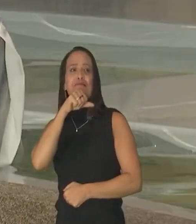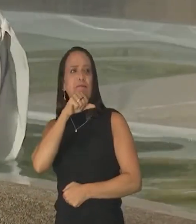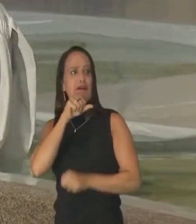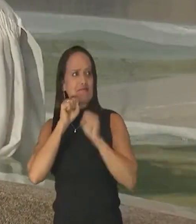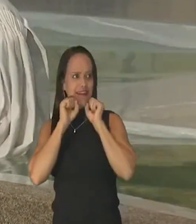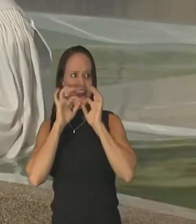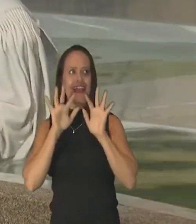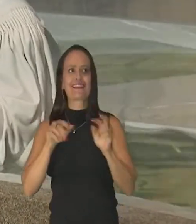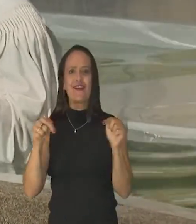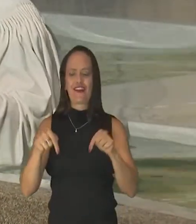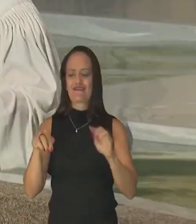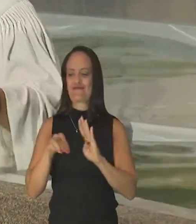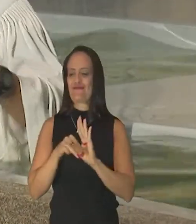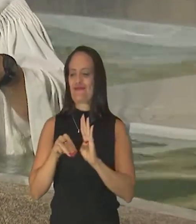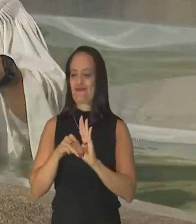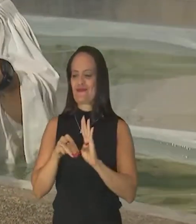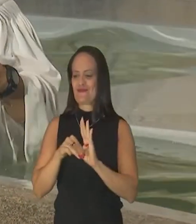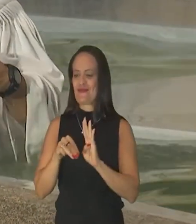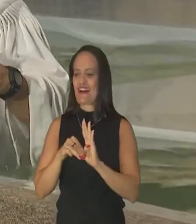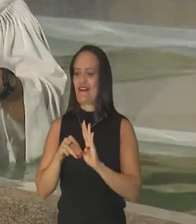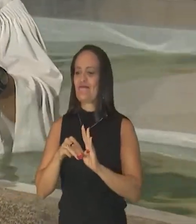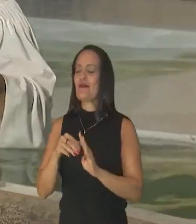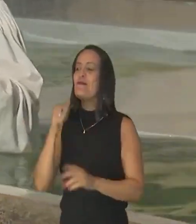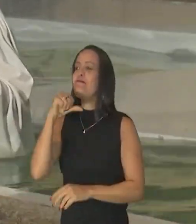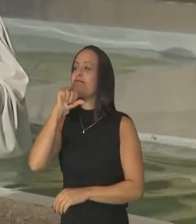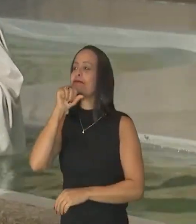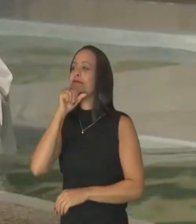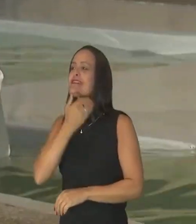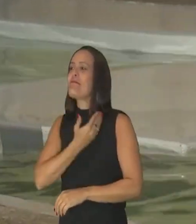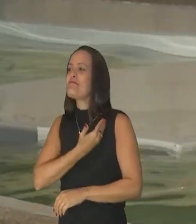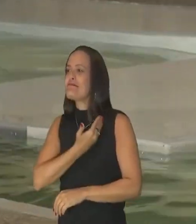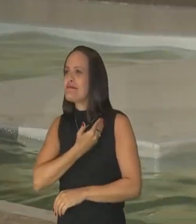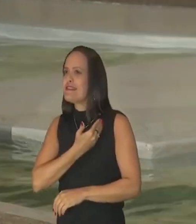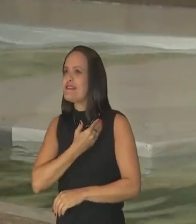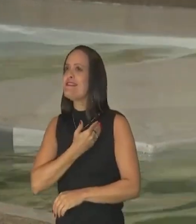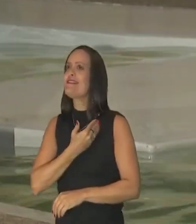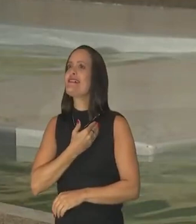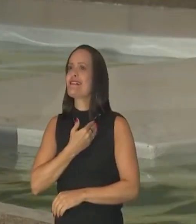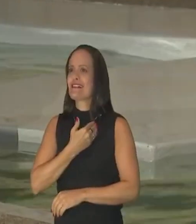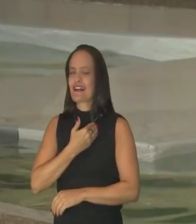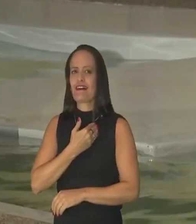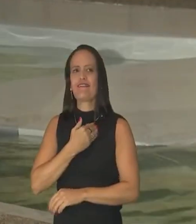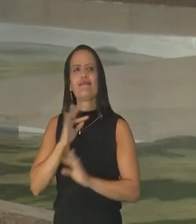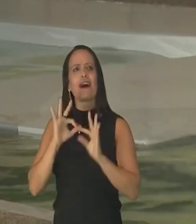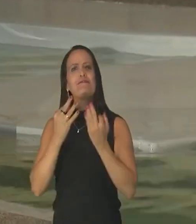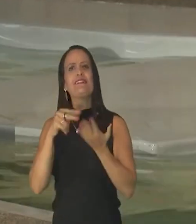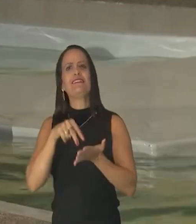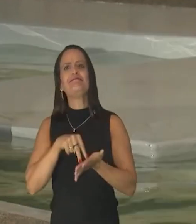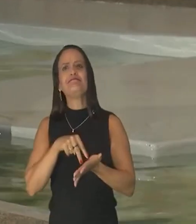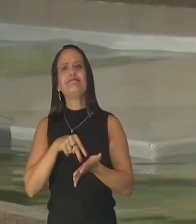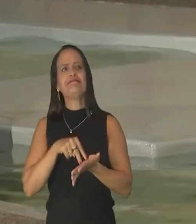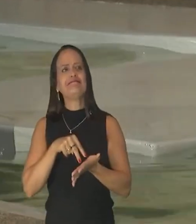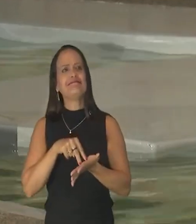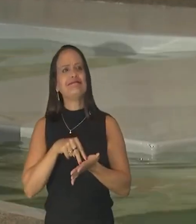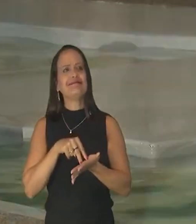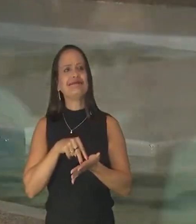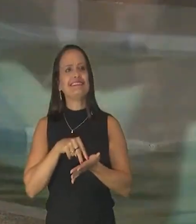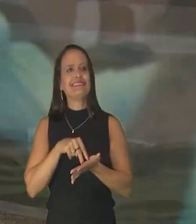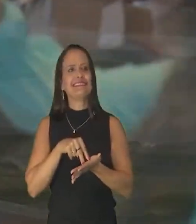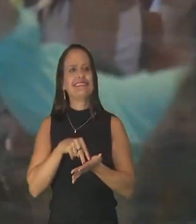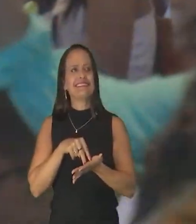nós, a sua mãe, que é uma amiga, uma pessoa de Deus aqui entre nós. Gostaria que os familiares se colocassem de